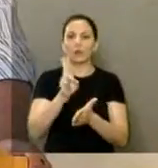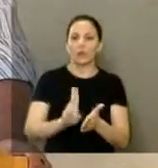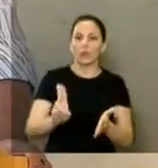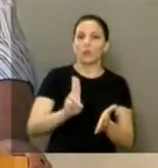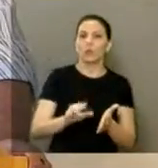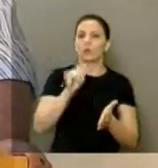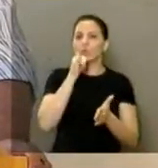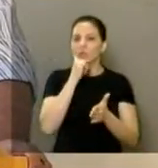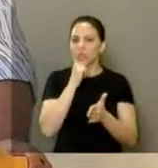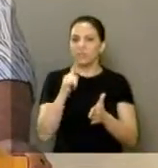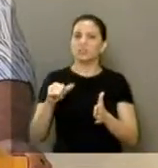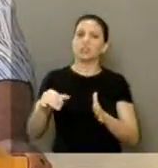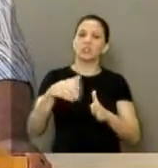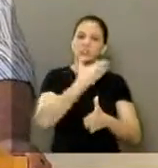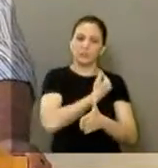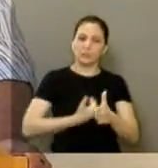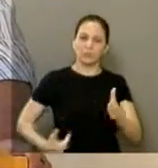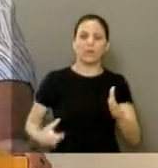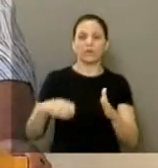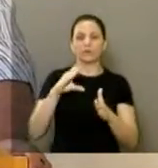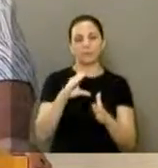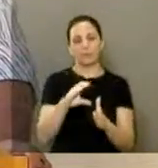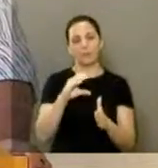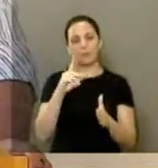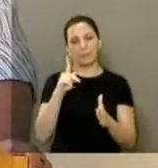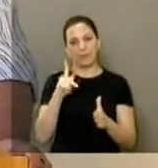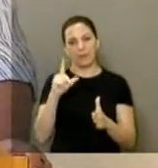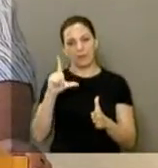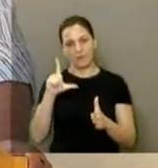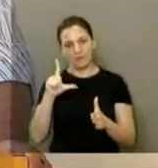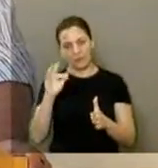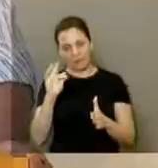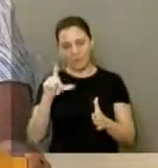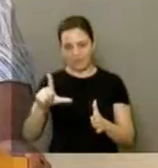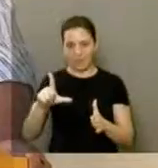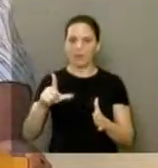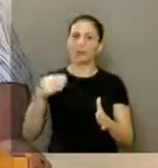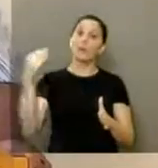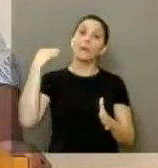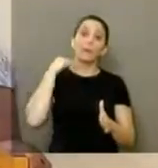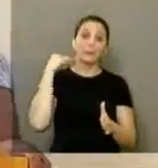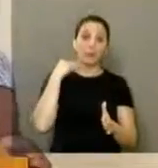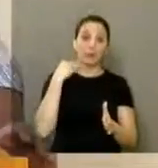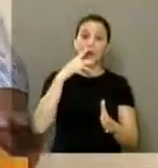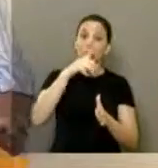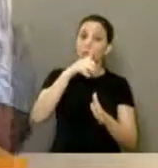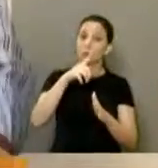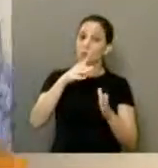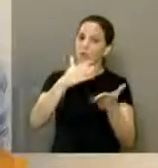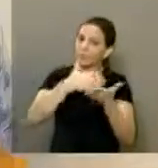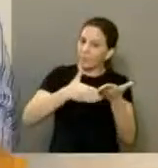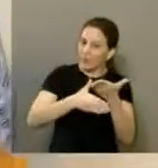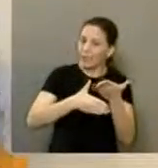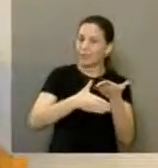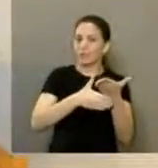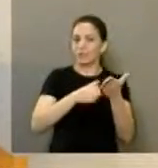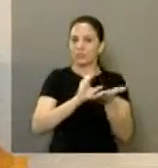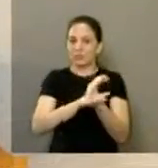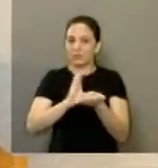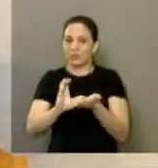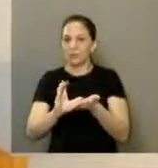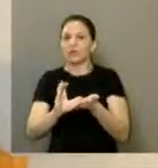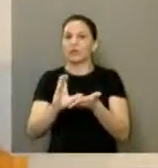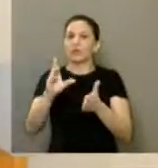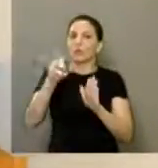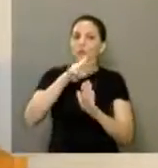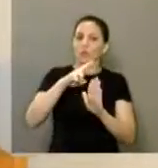iluminação pública para os serviços prestados da CPFL, encontra-se uma conta bancária e outra parte foi investida conforme